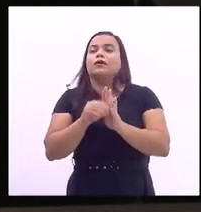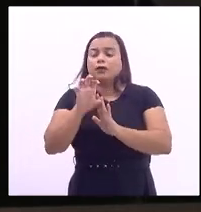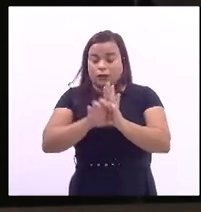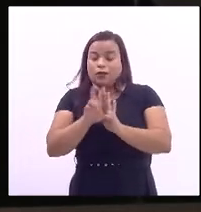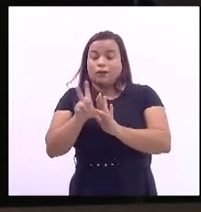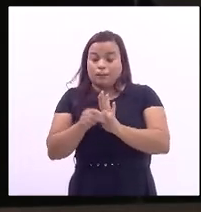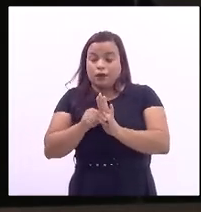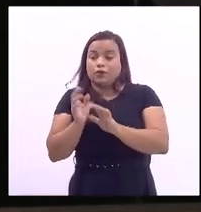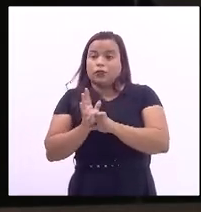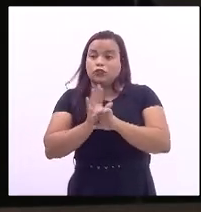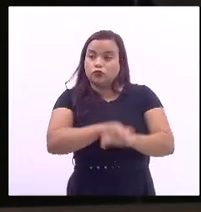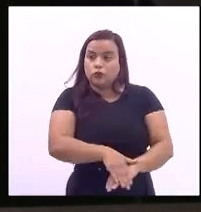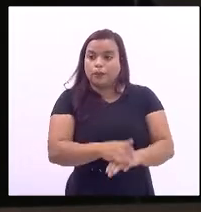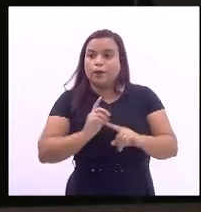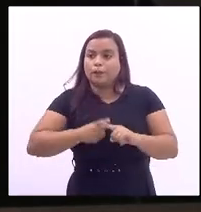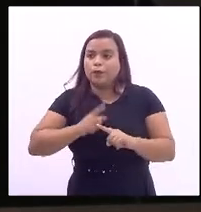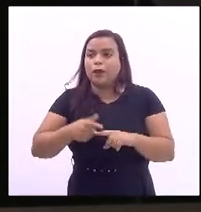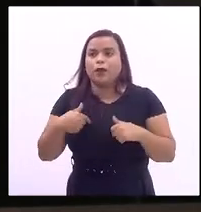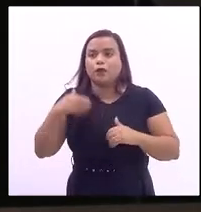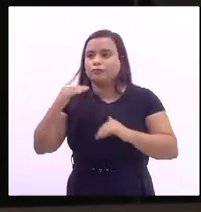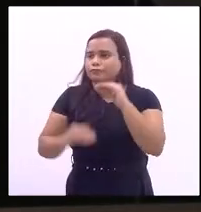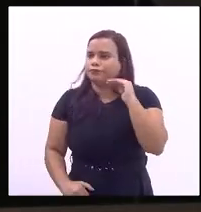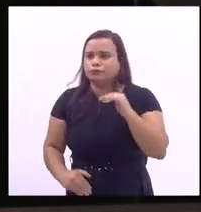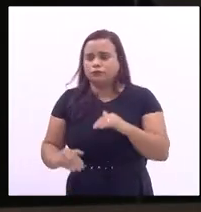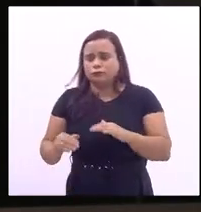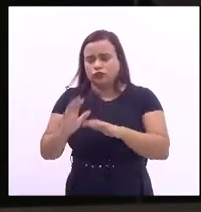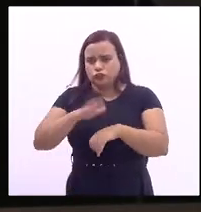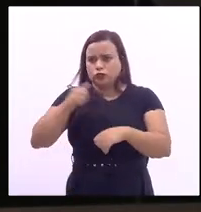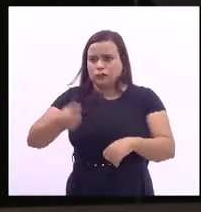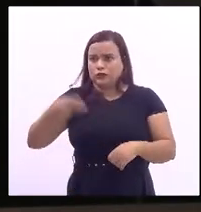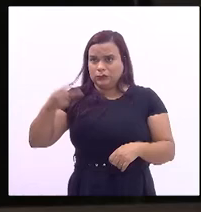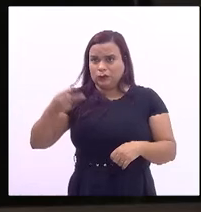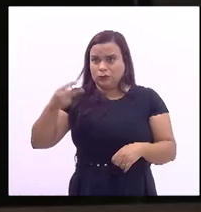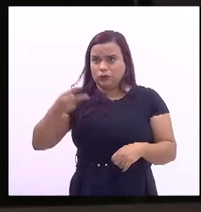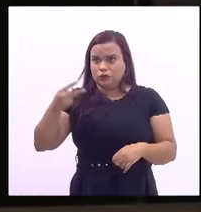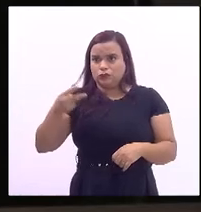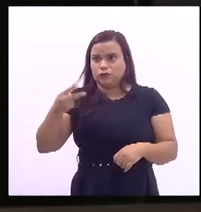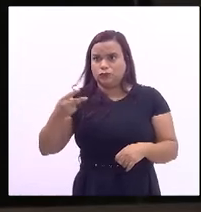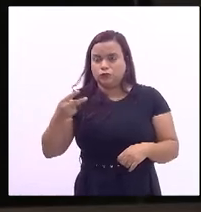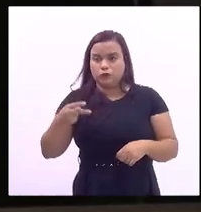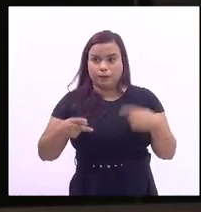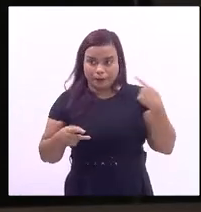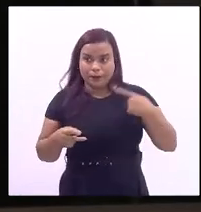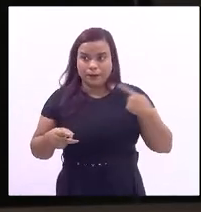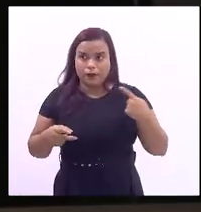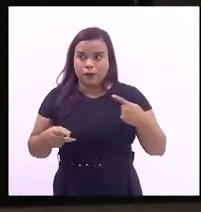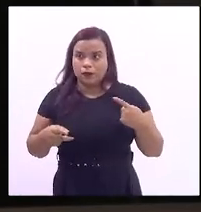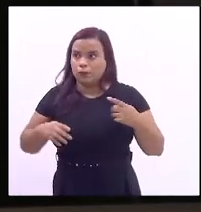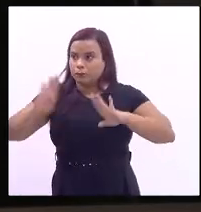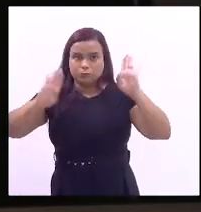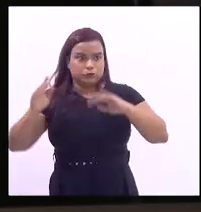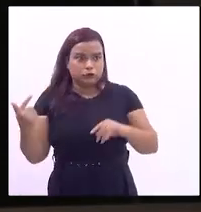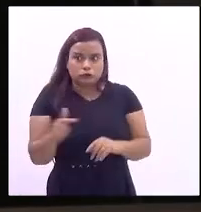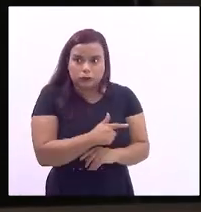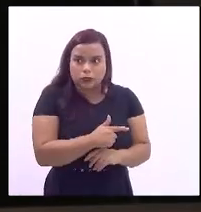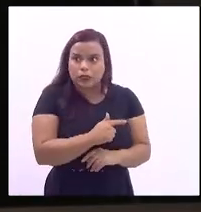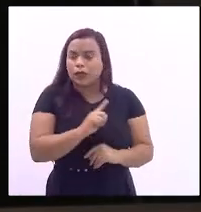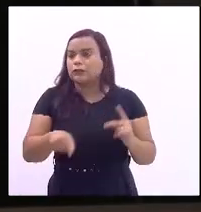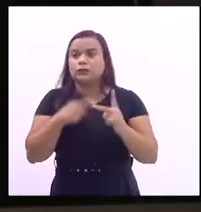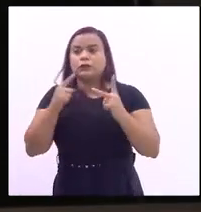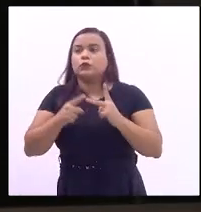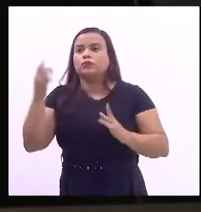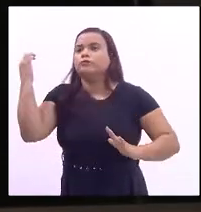não concordo né que o segundo chamamento ao certame quando o primeiro chamamento não tem